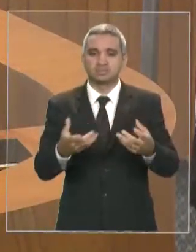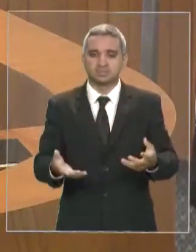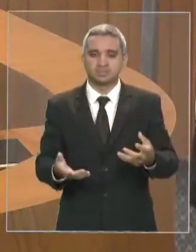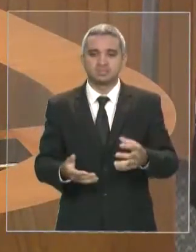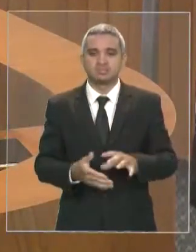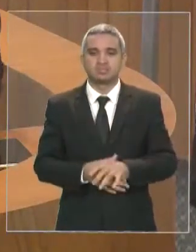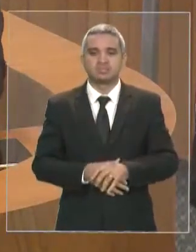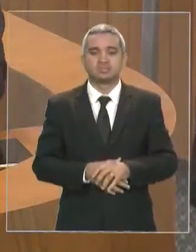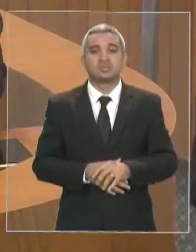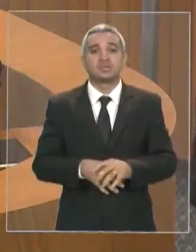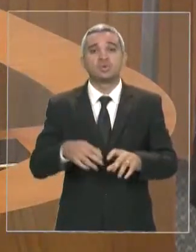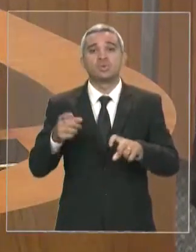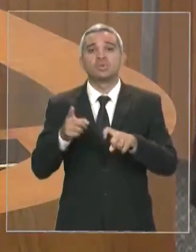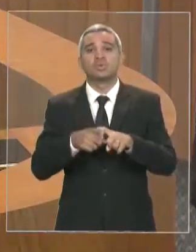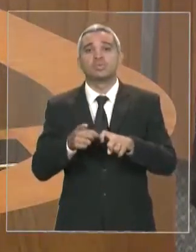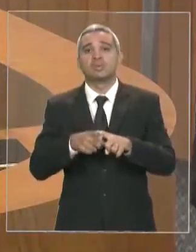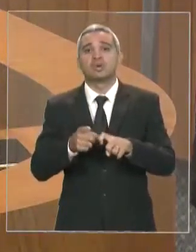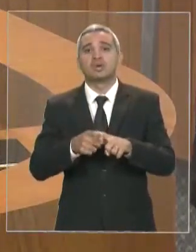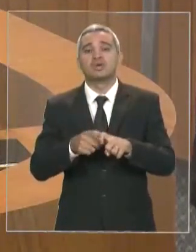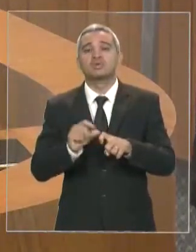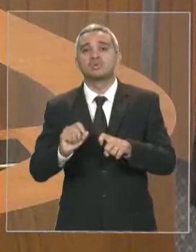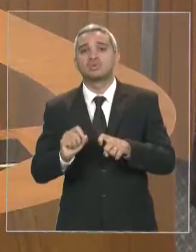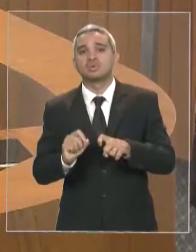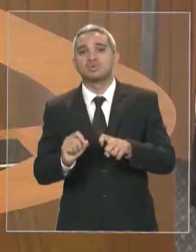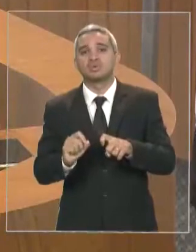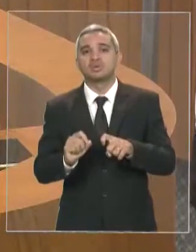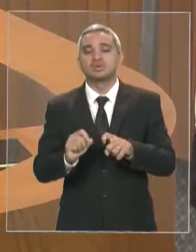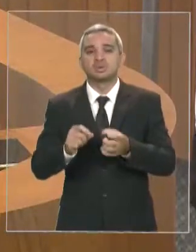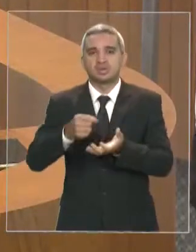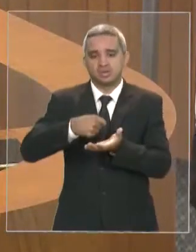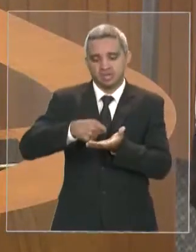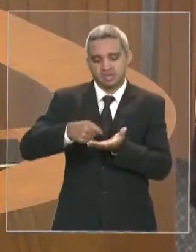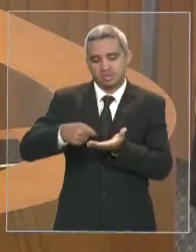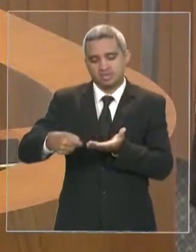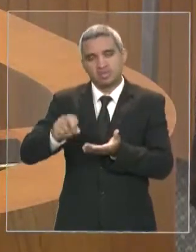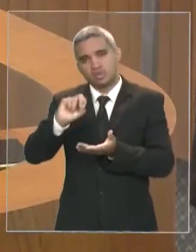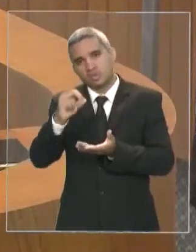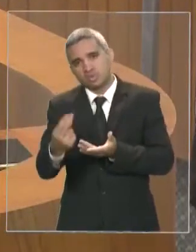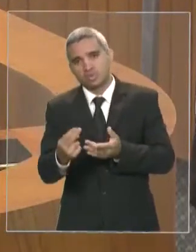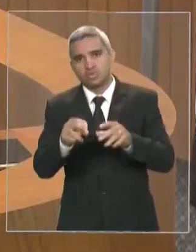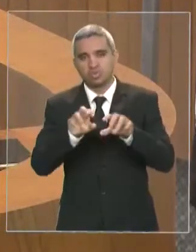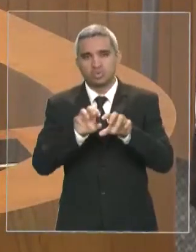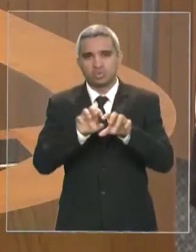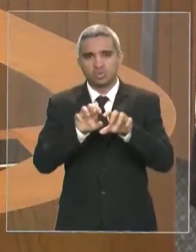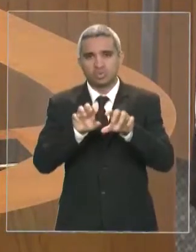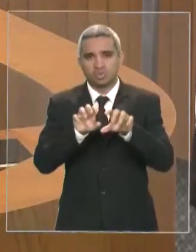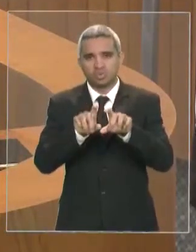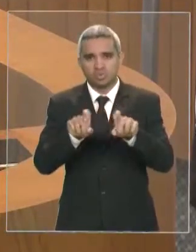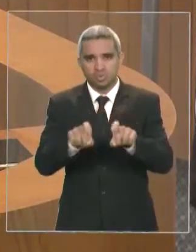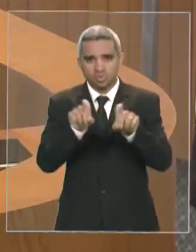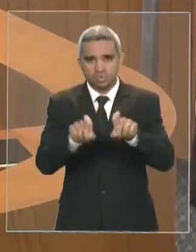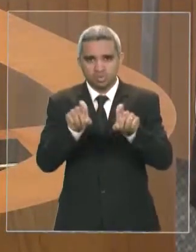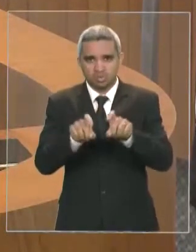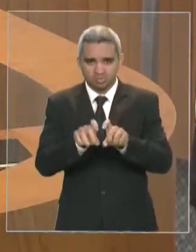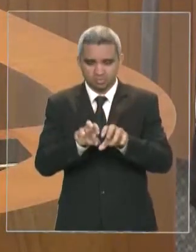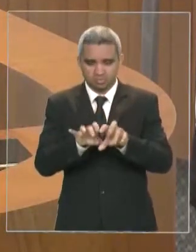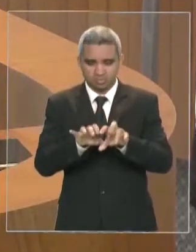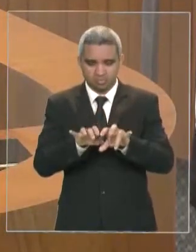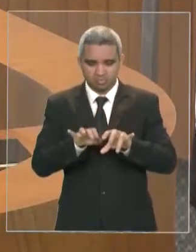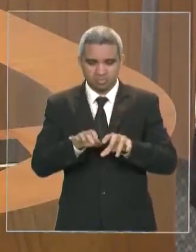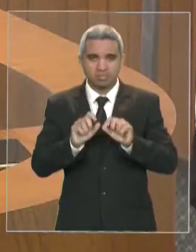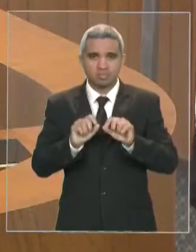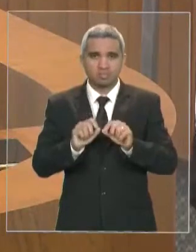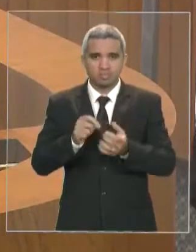com letras de forma ou digitar em computador, mandou um bilhete desaforado, chamando o atendente